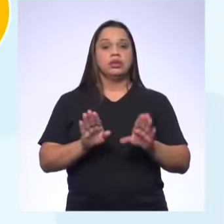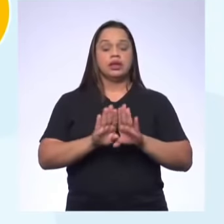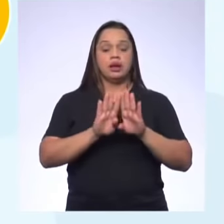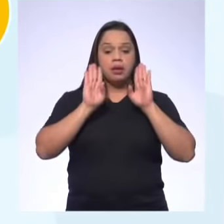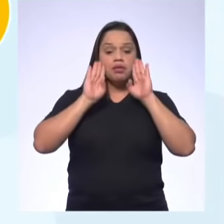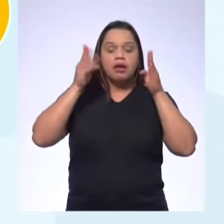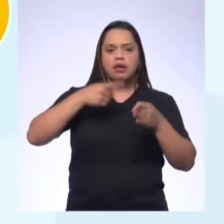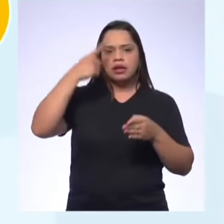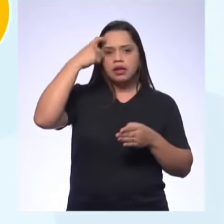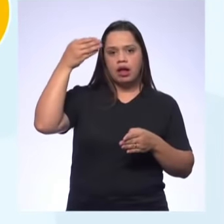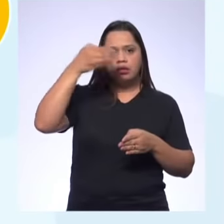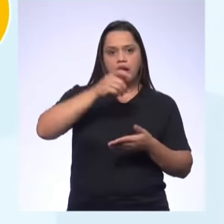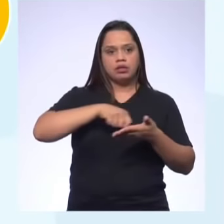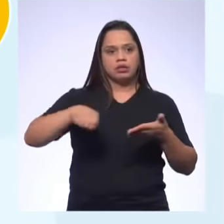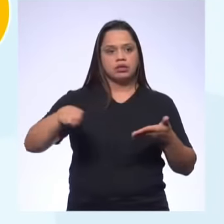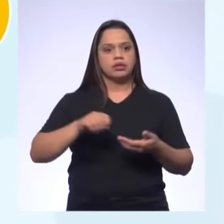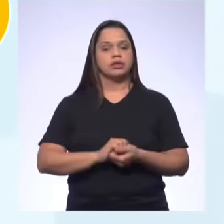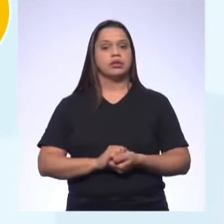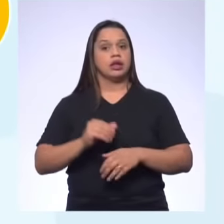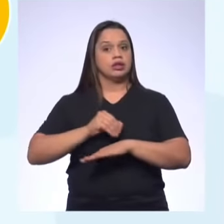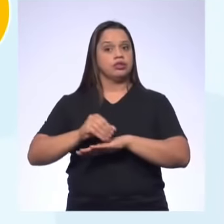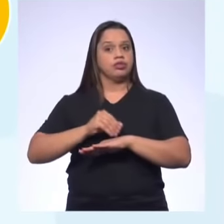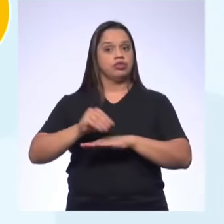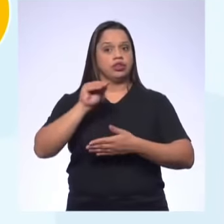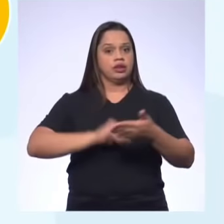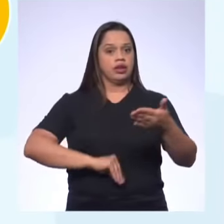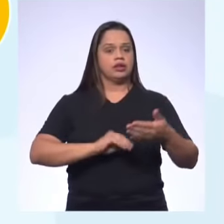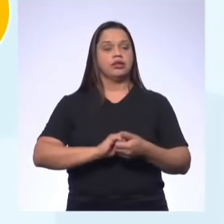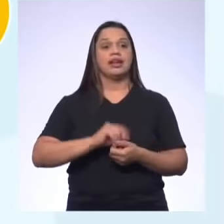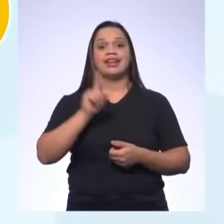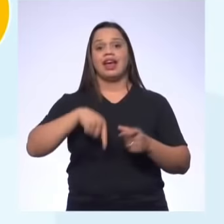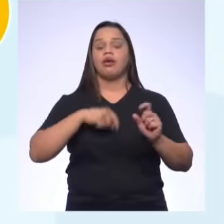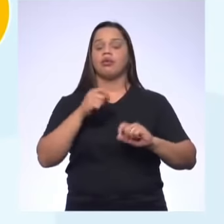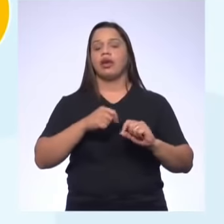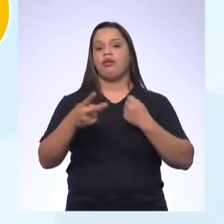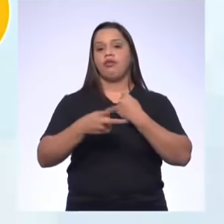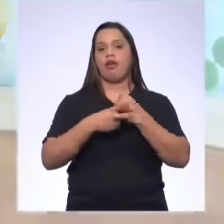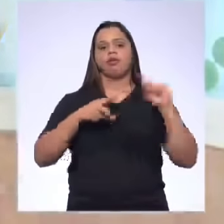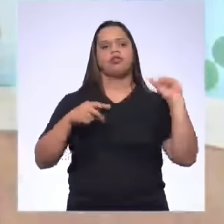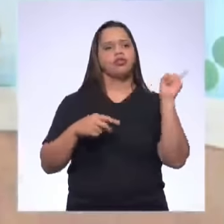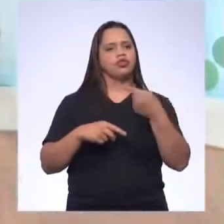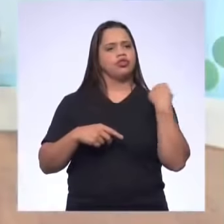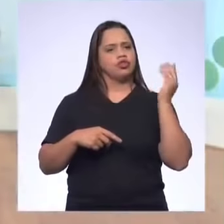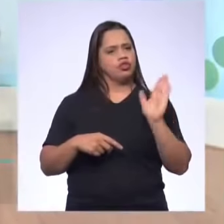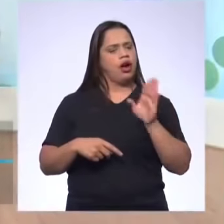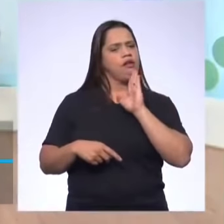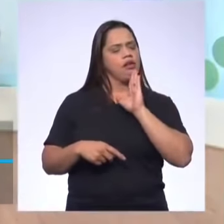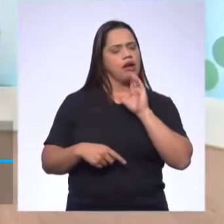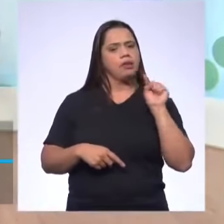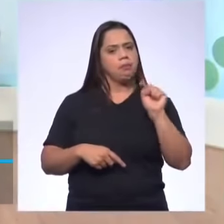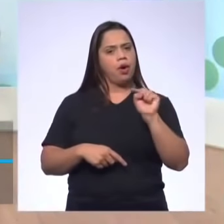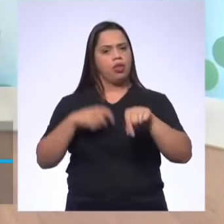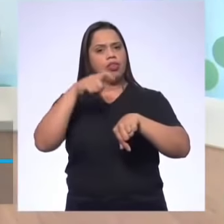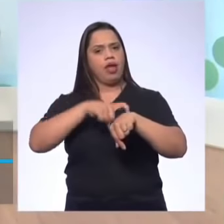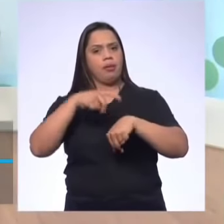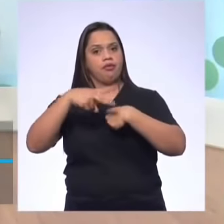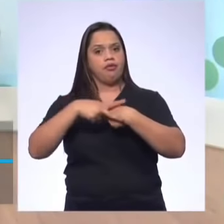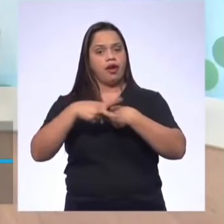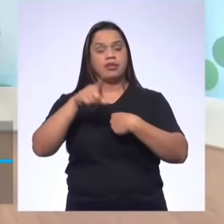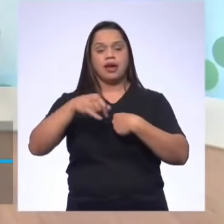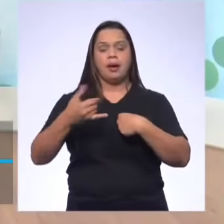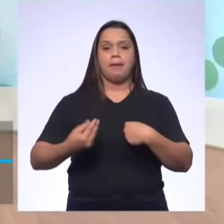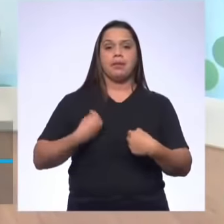inferências. Textual clues. Dicas textuais. Que é os verbos que nós conhecemos, a pontuação, o tempo verbal, se é